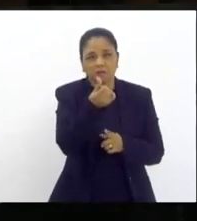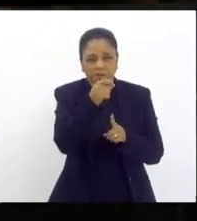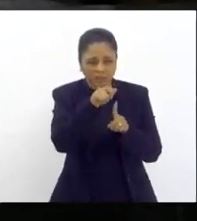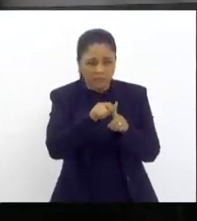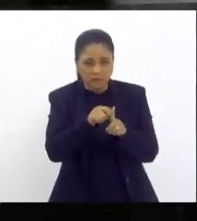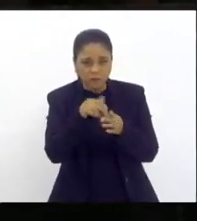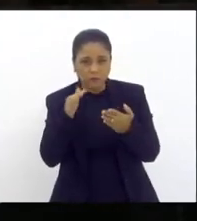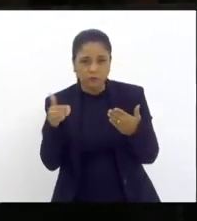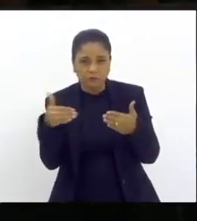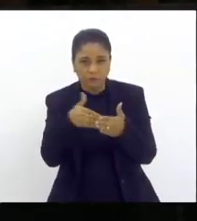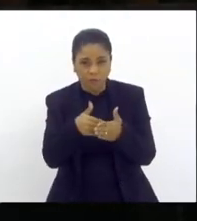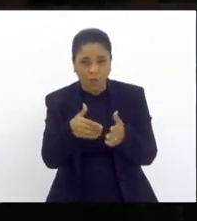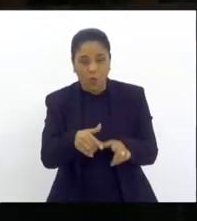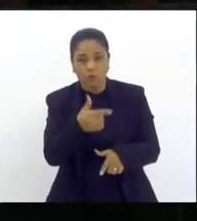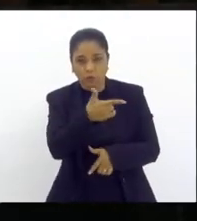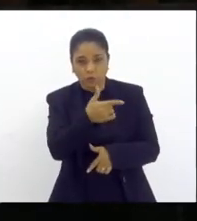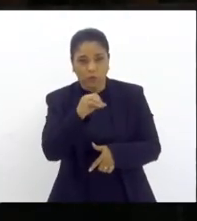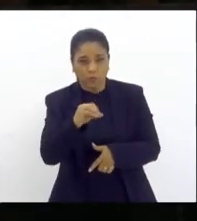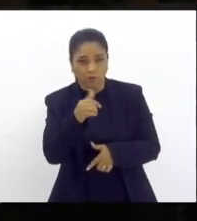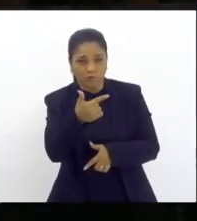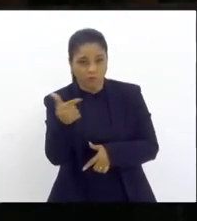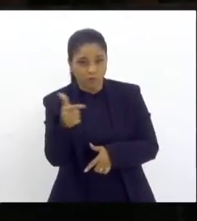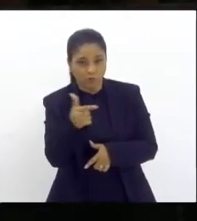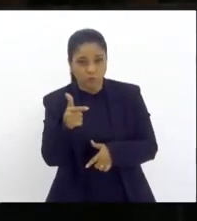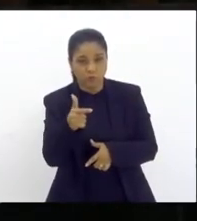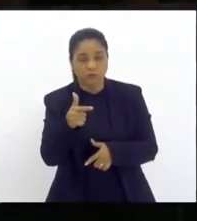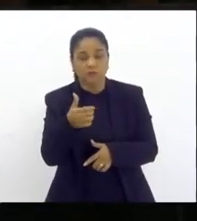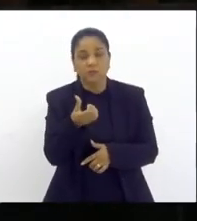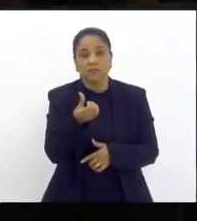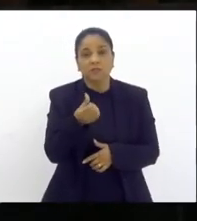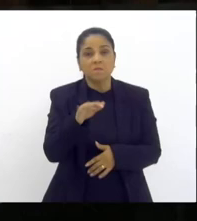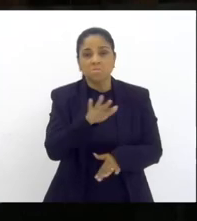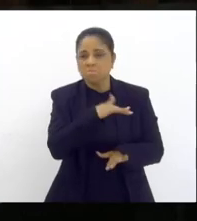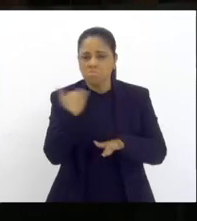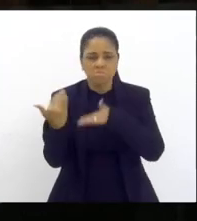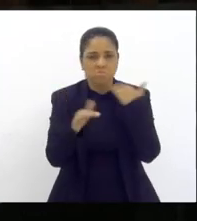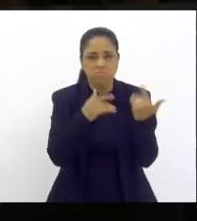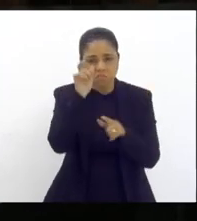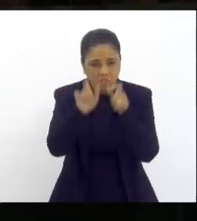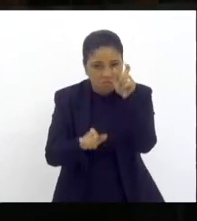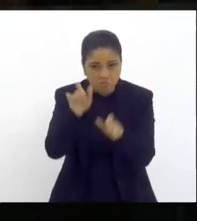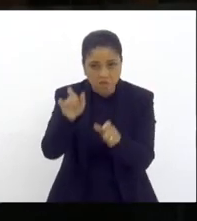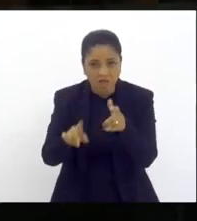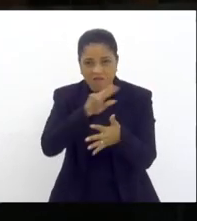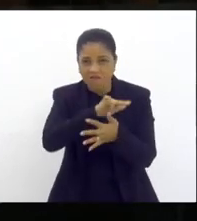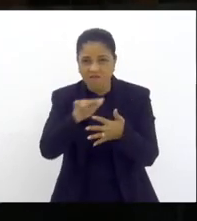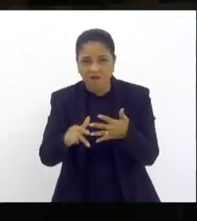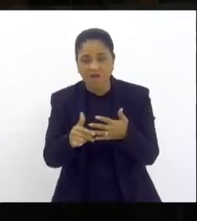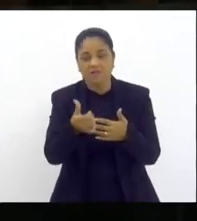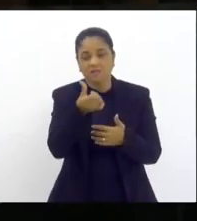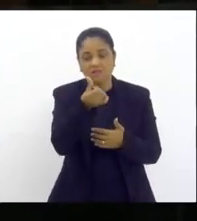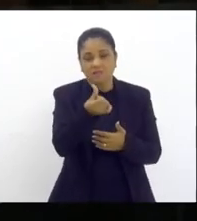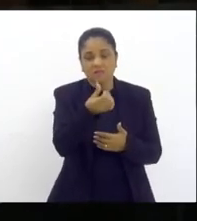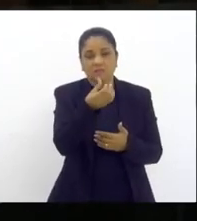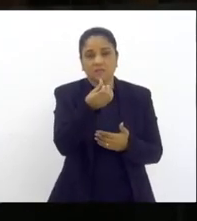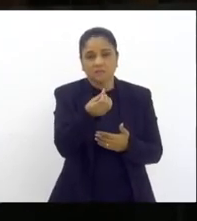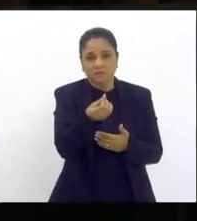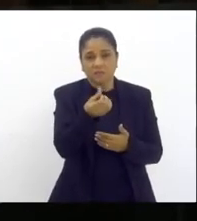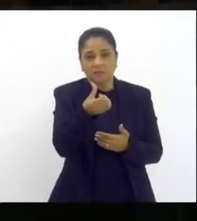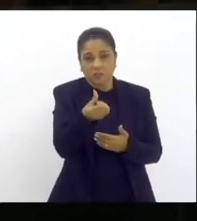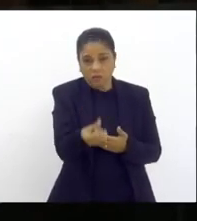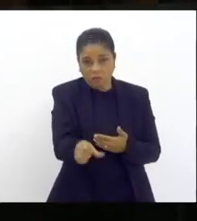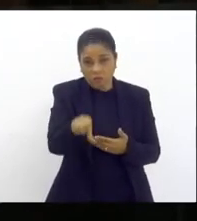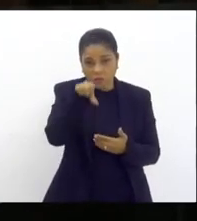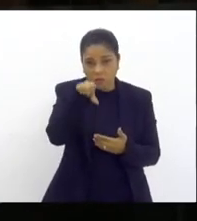mortas por dia no Brasil. Foram 669 feminicídios só